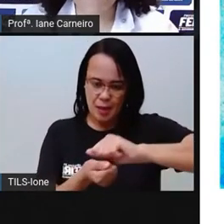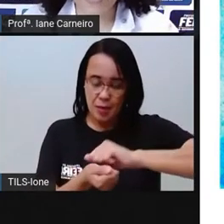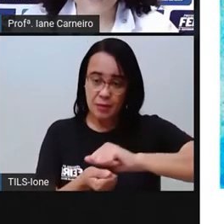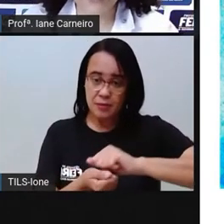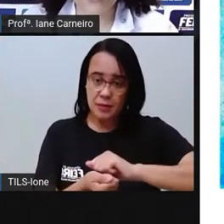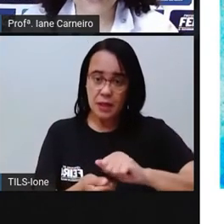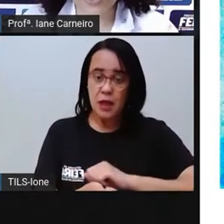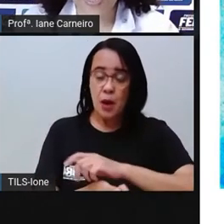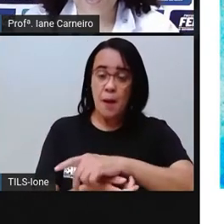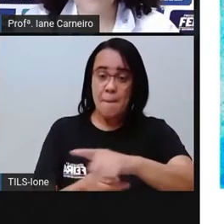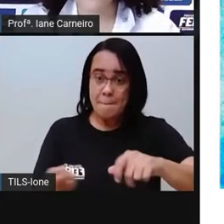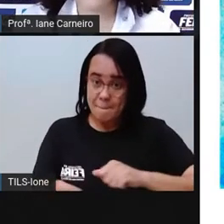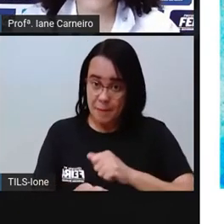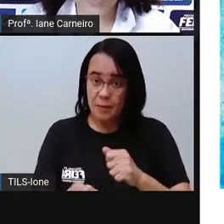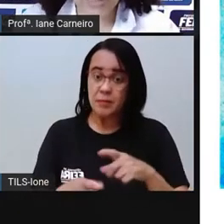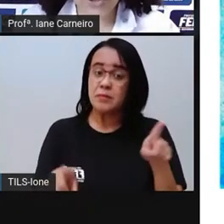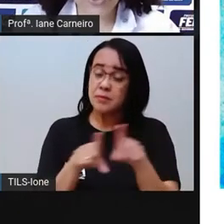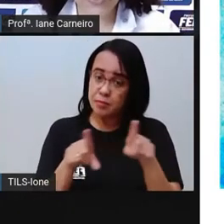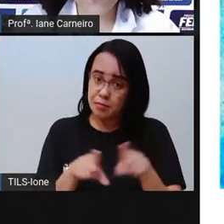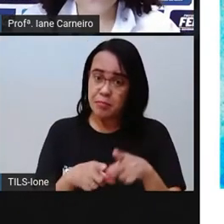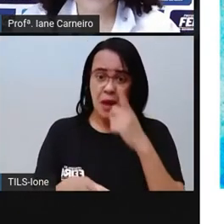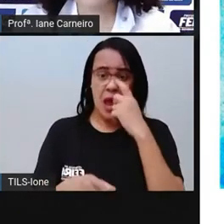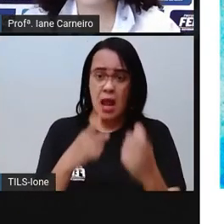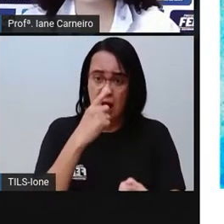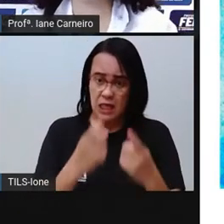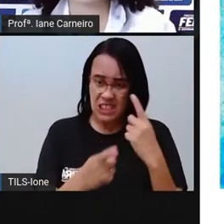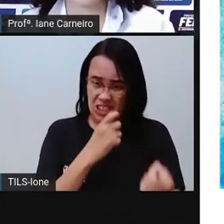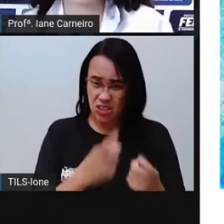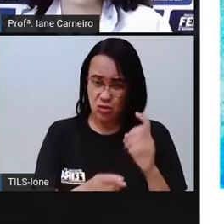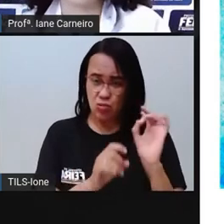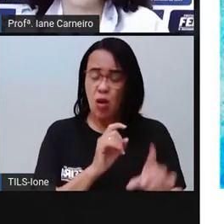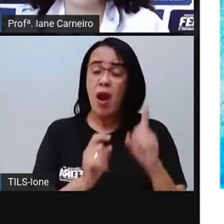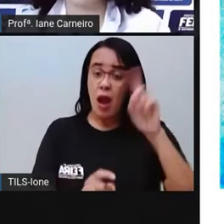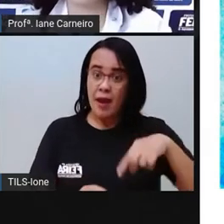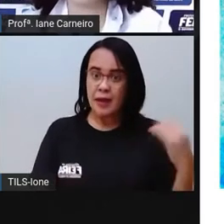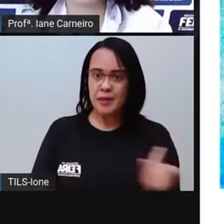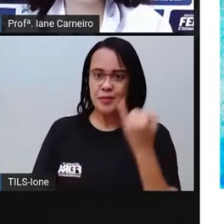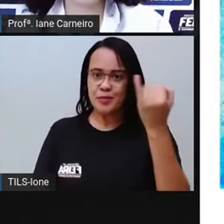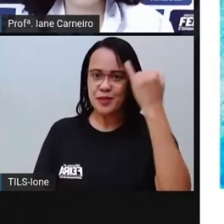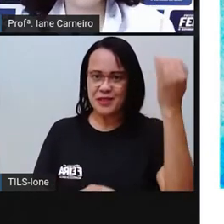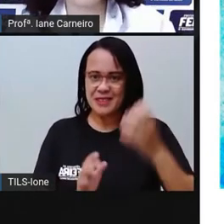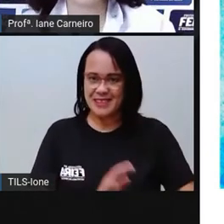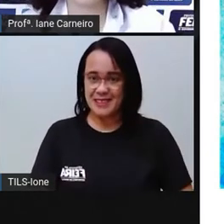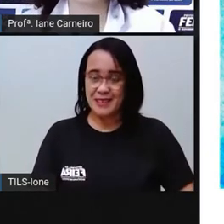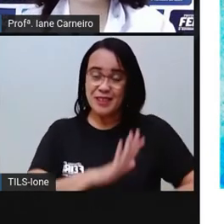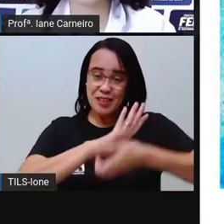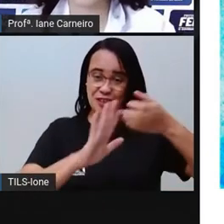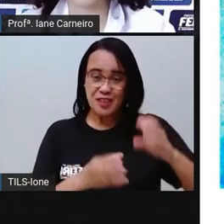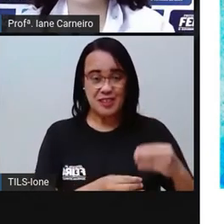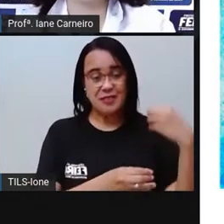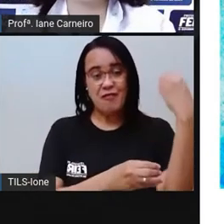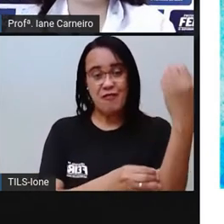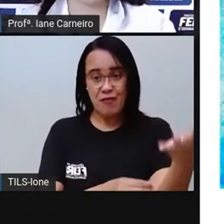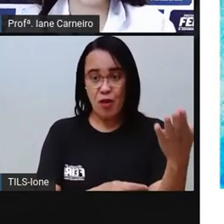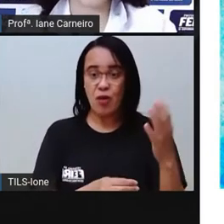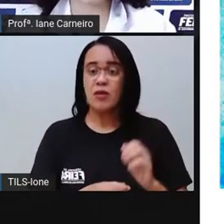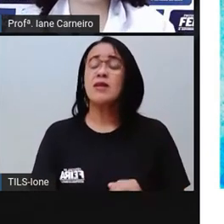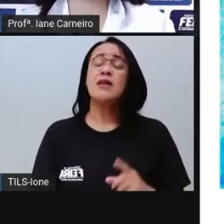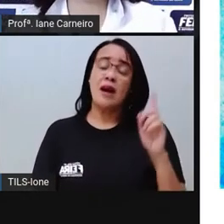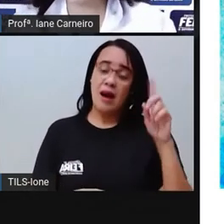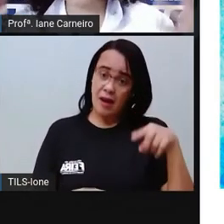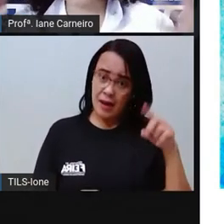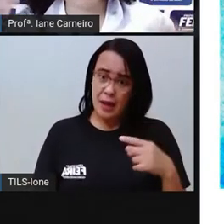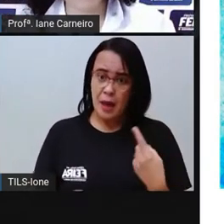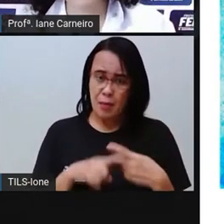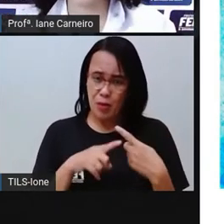importante também a gente tirar o lixo da nossa casa, né? Porque senão, se o lixo ficar em nossa casa, ele vai